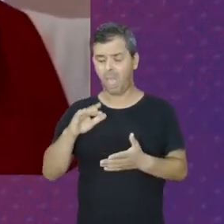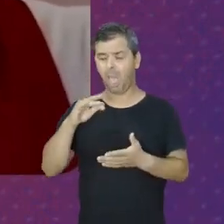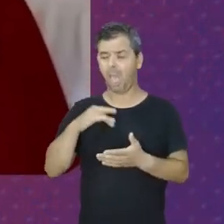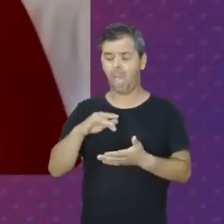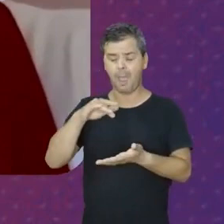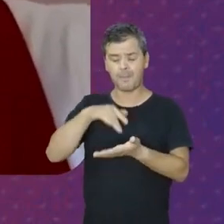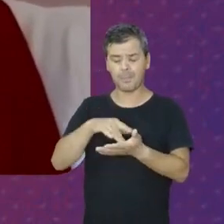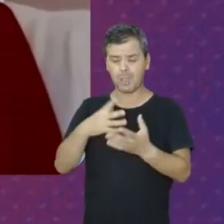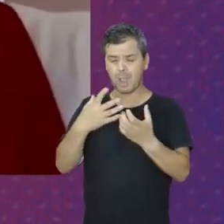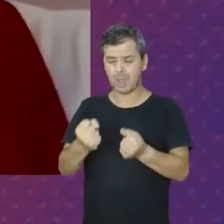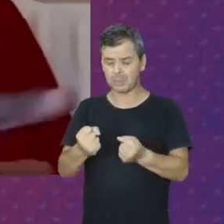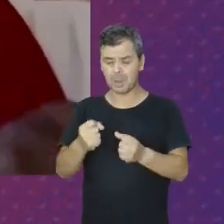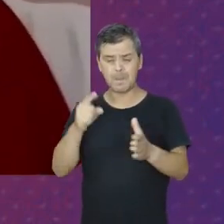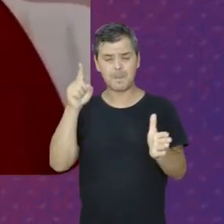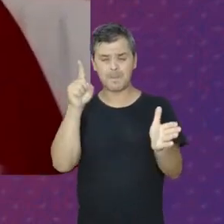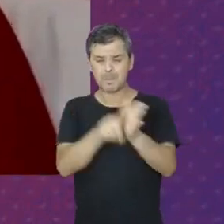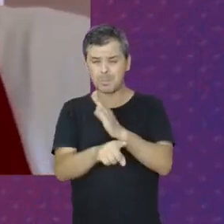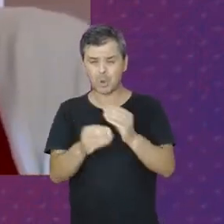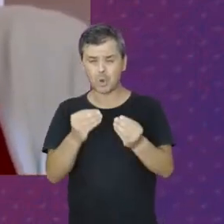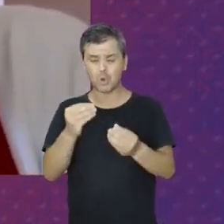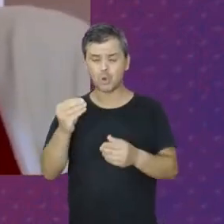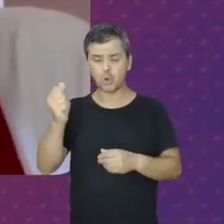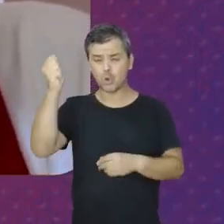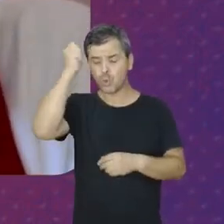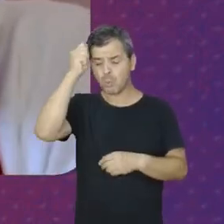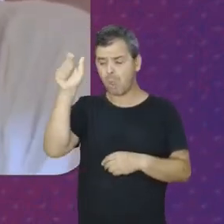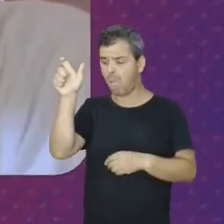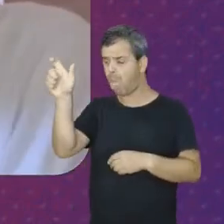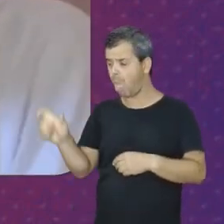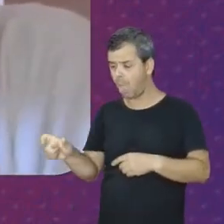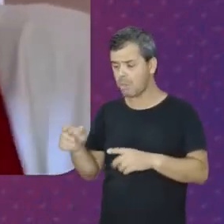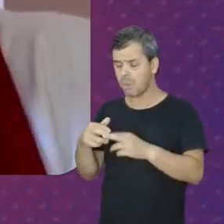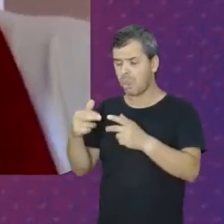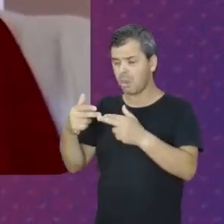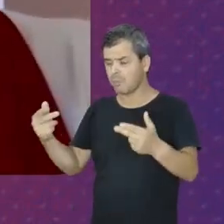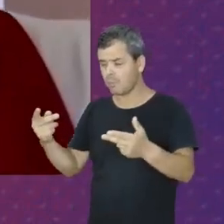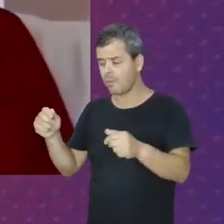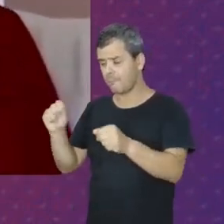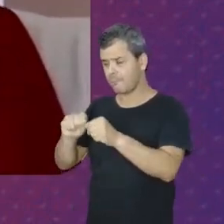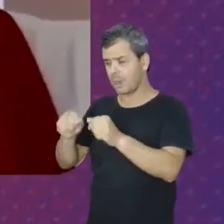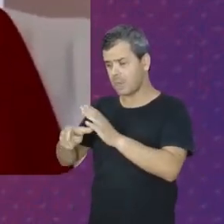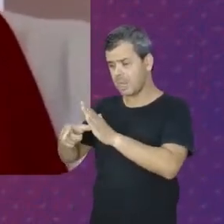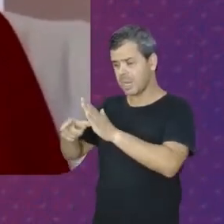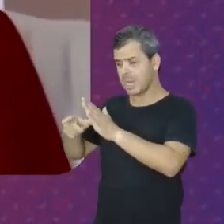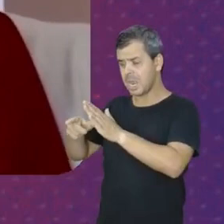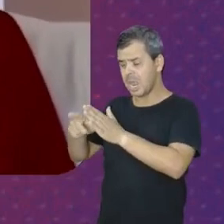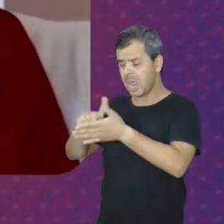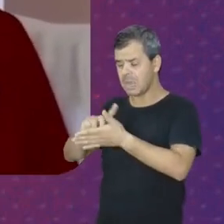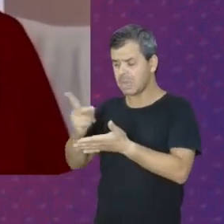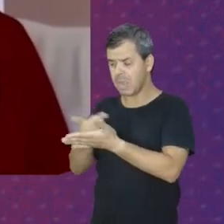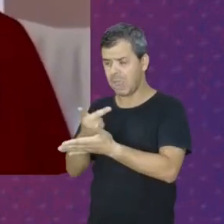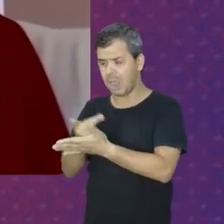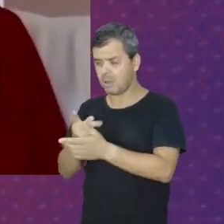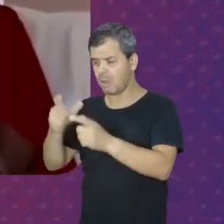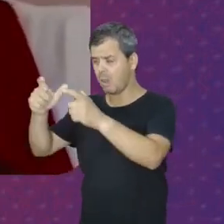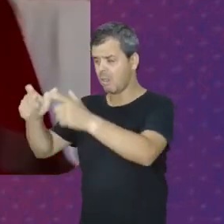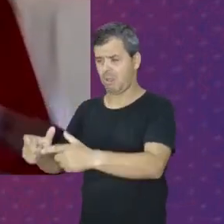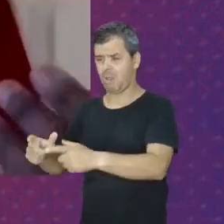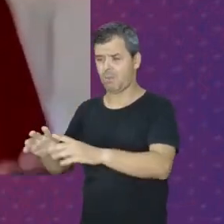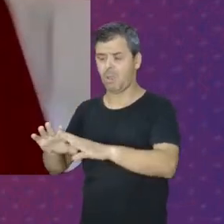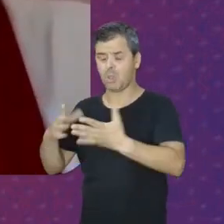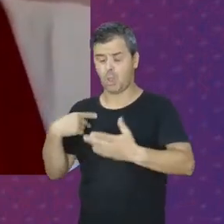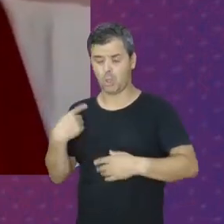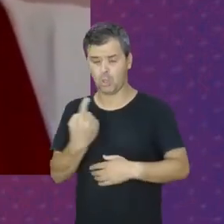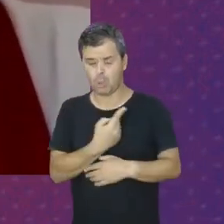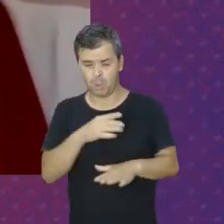absolutamente, sem perguntar, já culpa o outro de alguma coisa que foi feita errado em algum determinado local. Então, nós